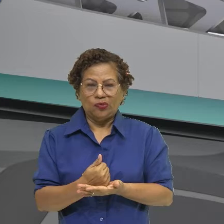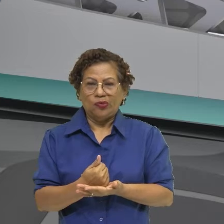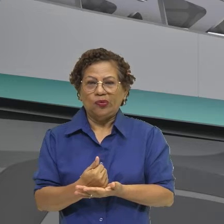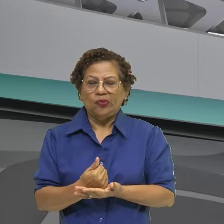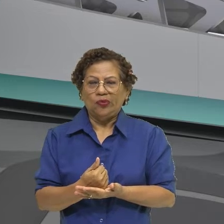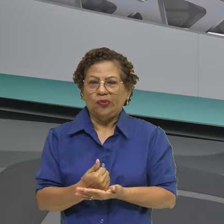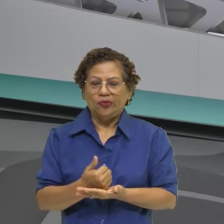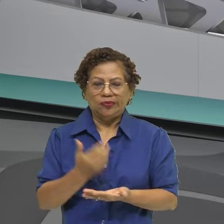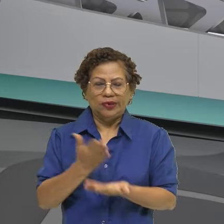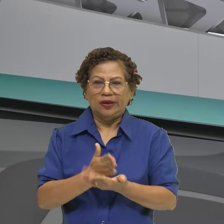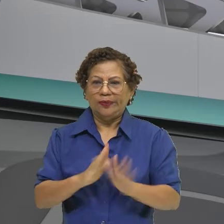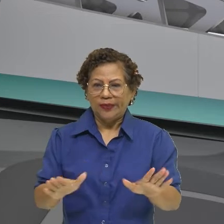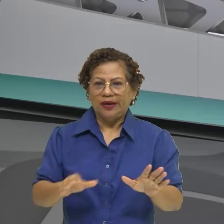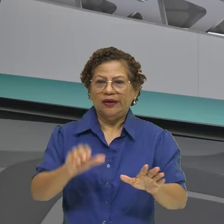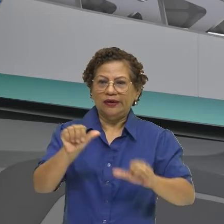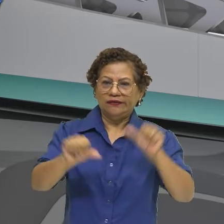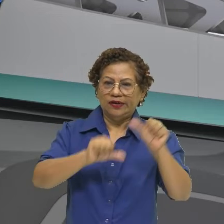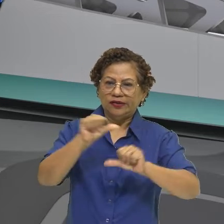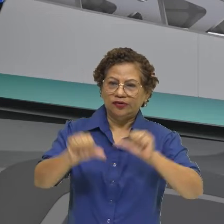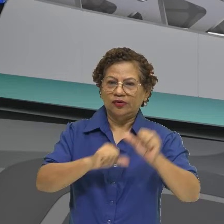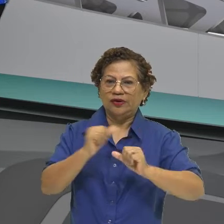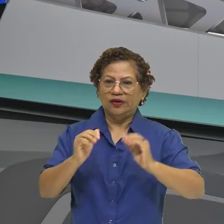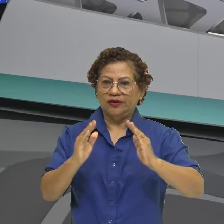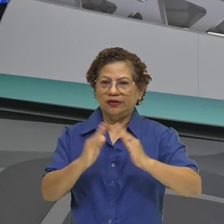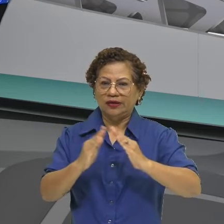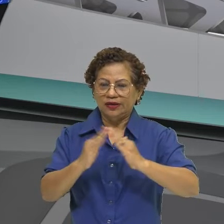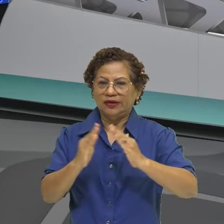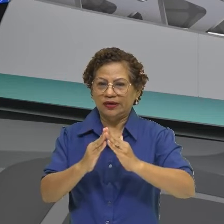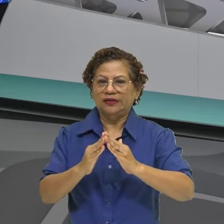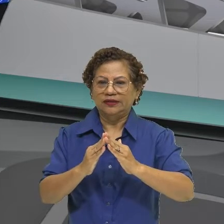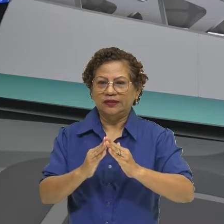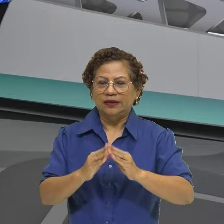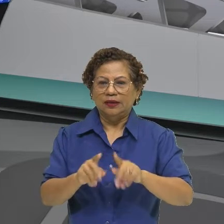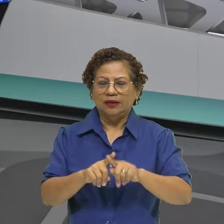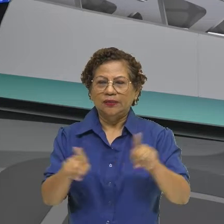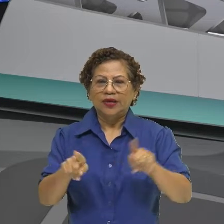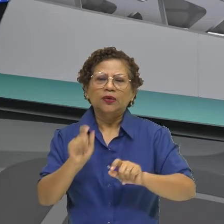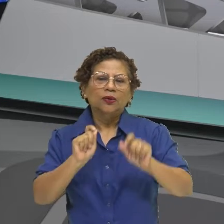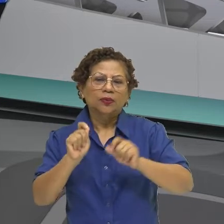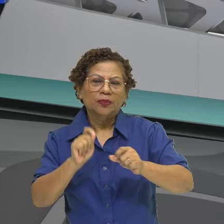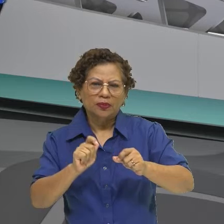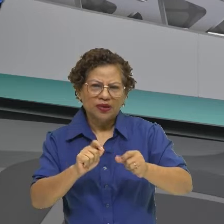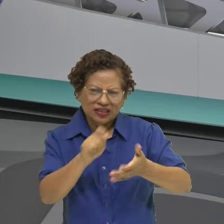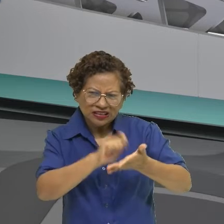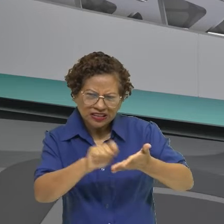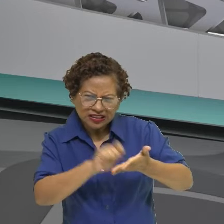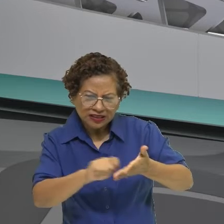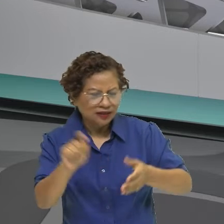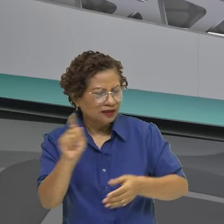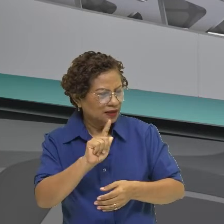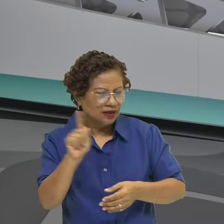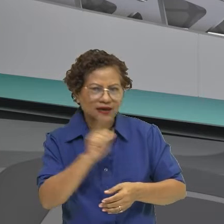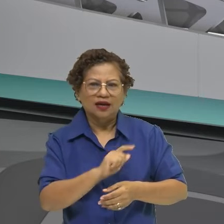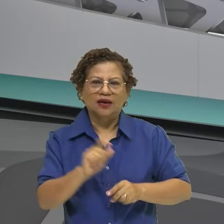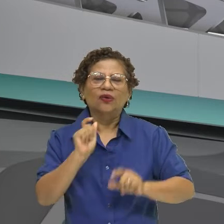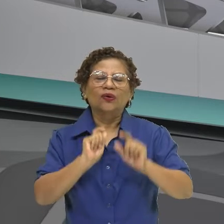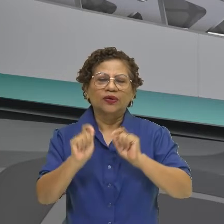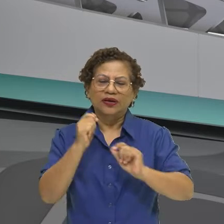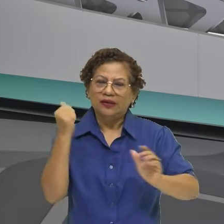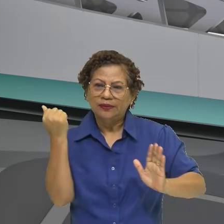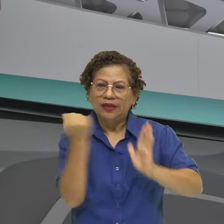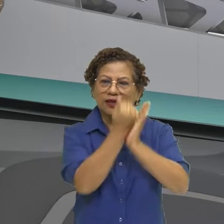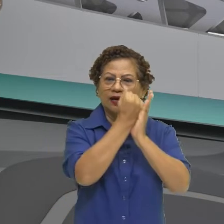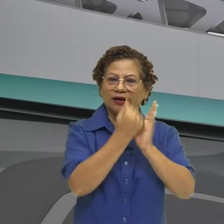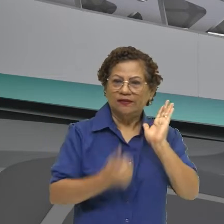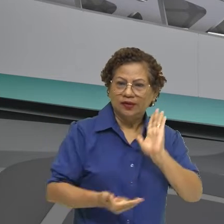ele muda de lugar. Mas ele deixava isso registrado através de quê? Através das pinturas, que nós temos o